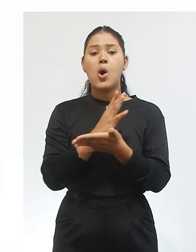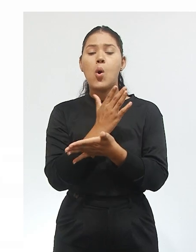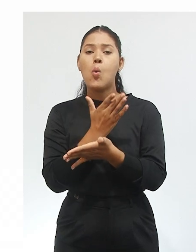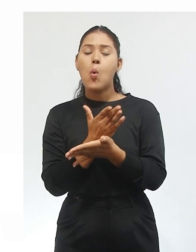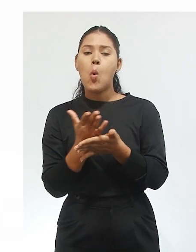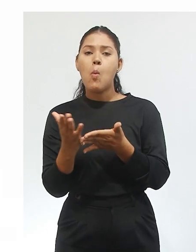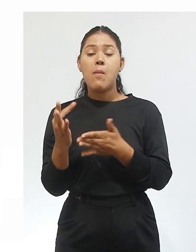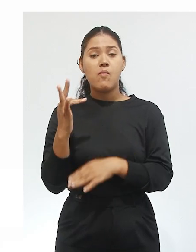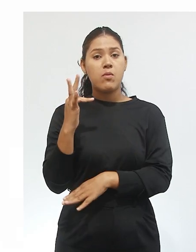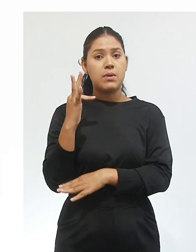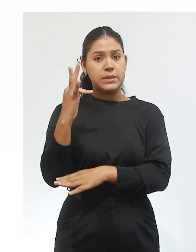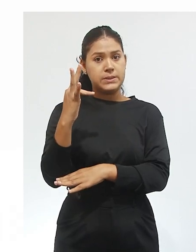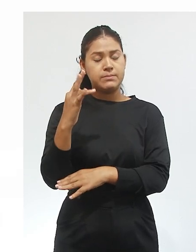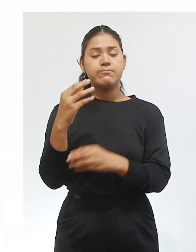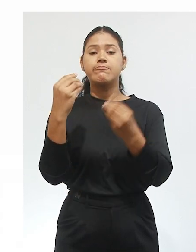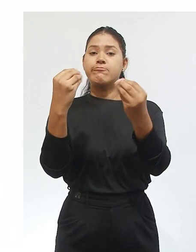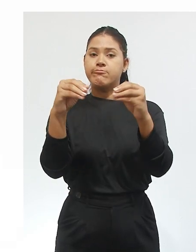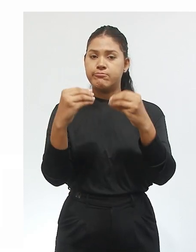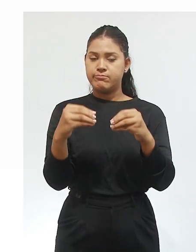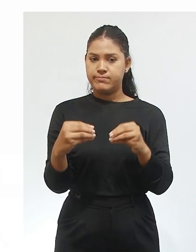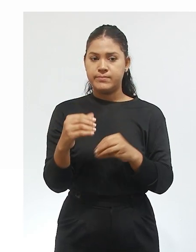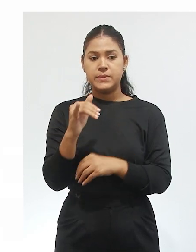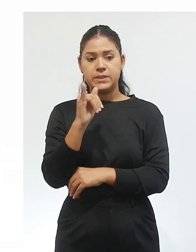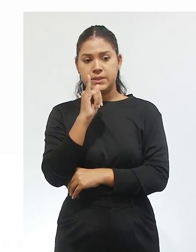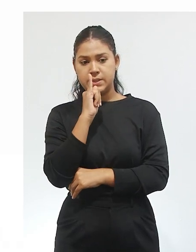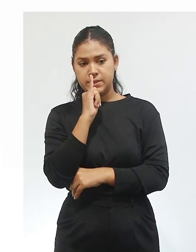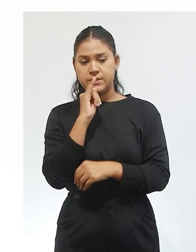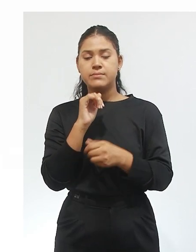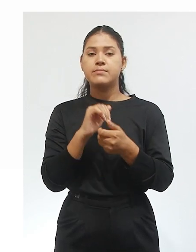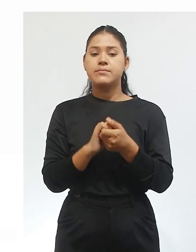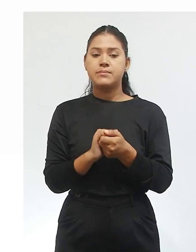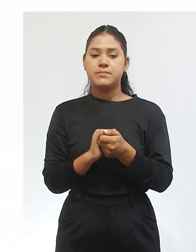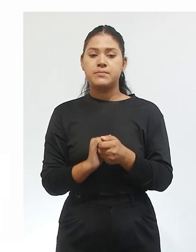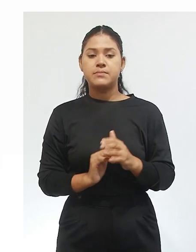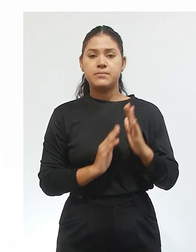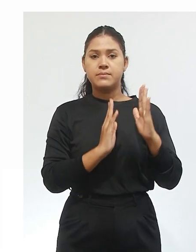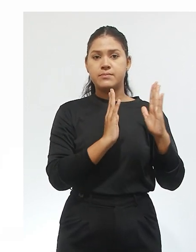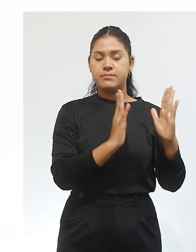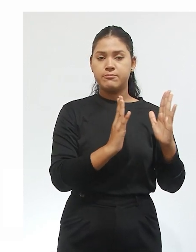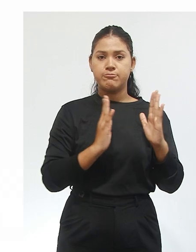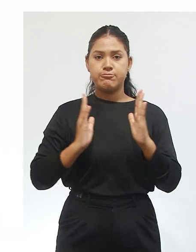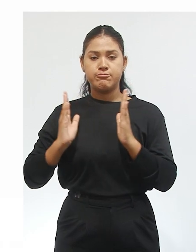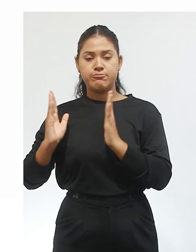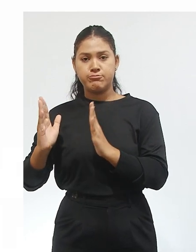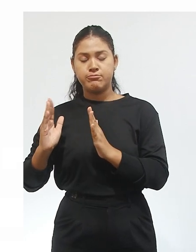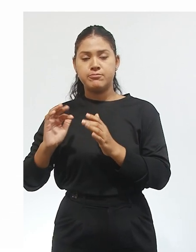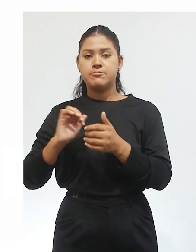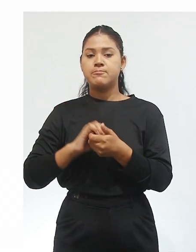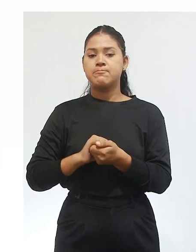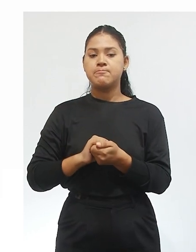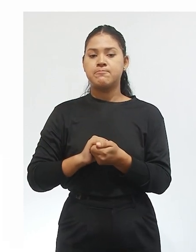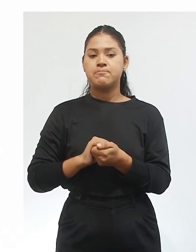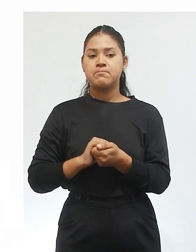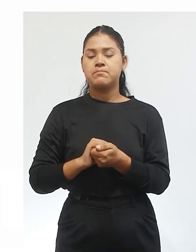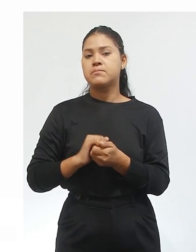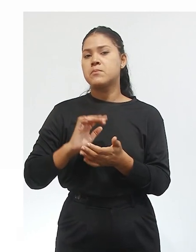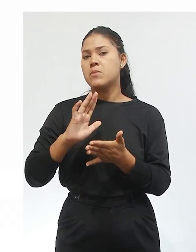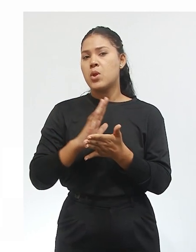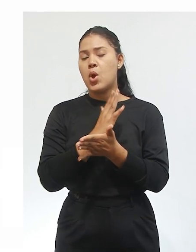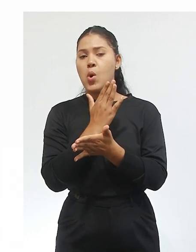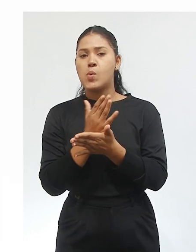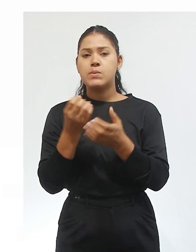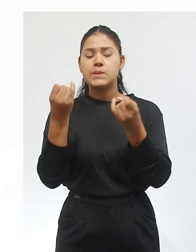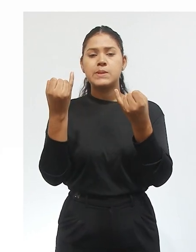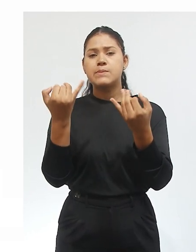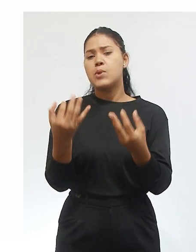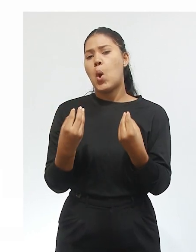devem ser seguidas, que são as formalidades extrínsecas e intrínsecas. Alguns falam, como é que eu vou